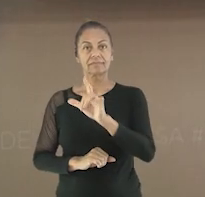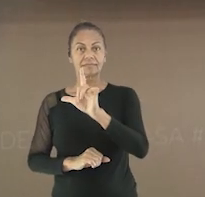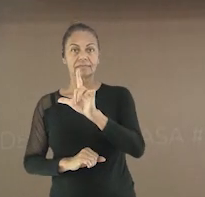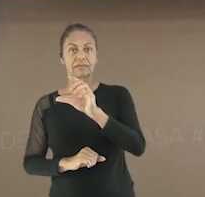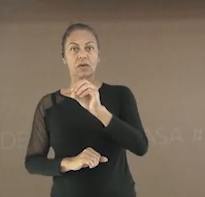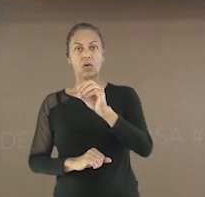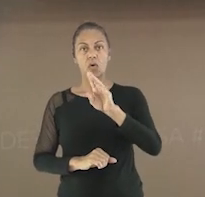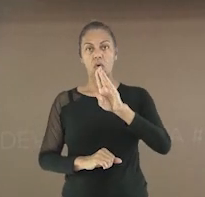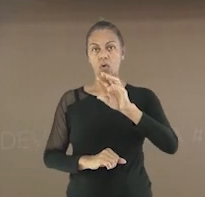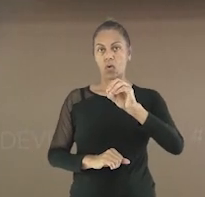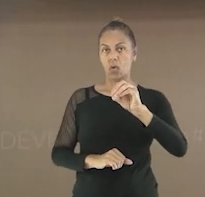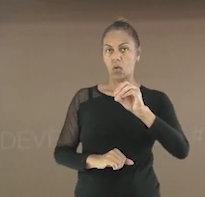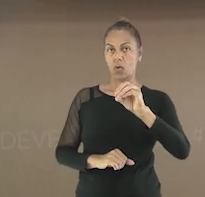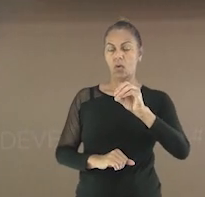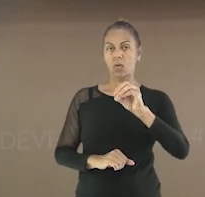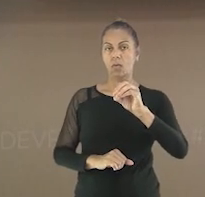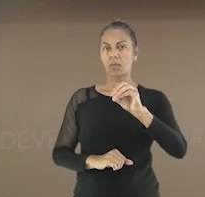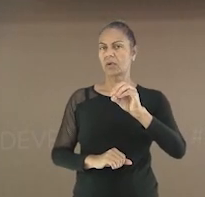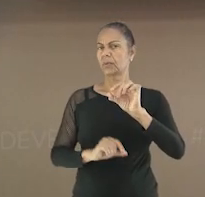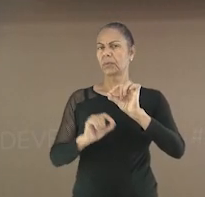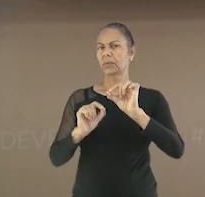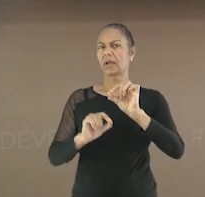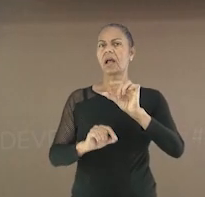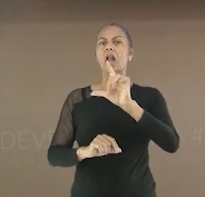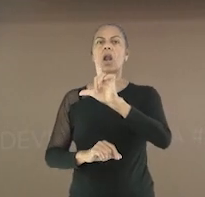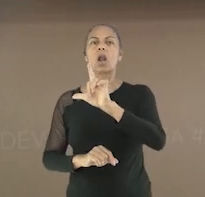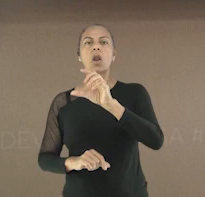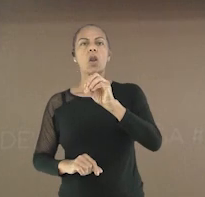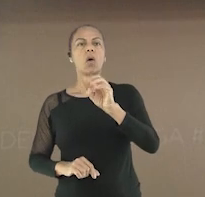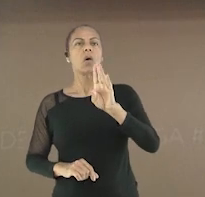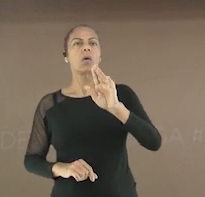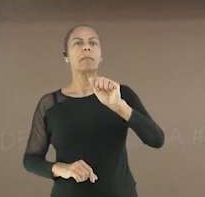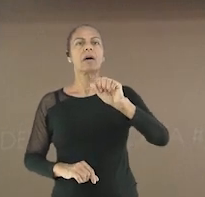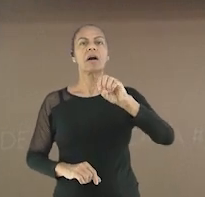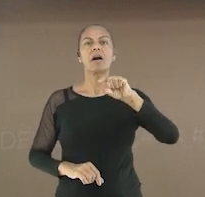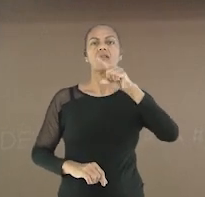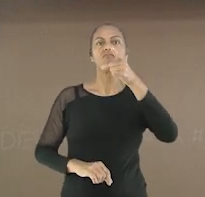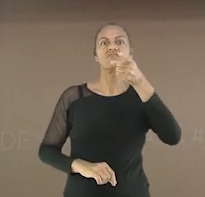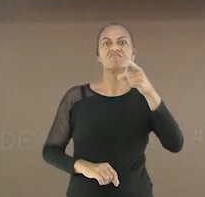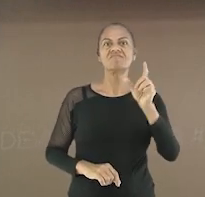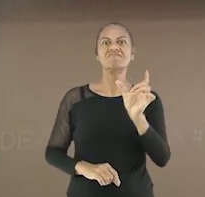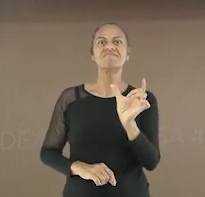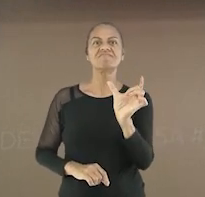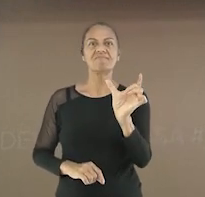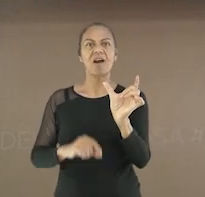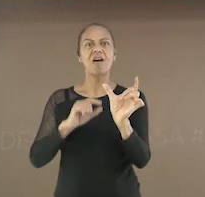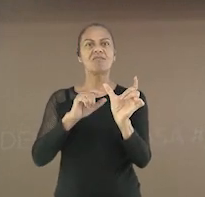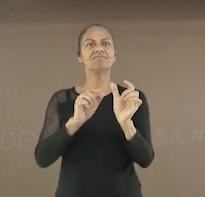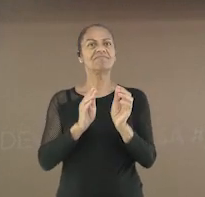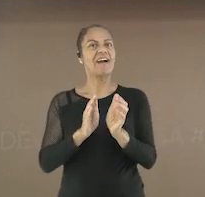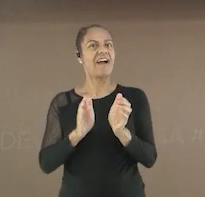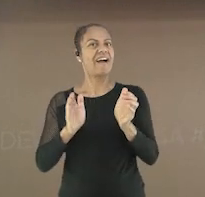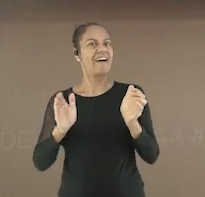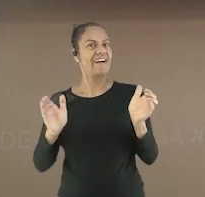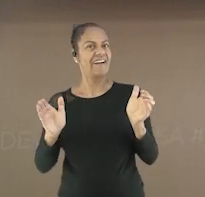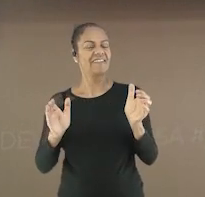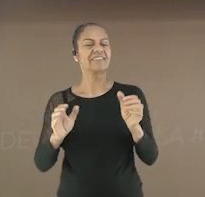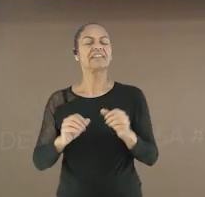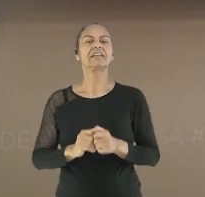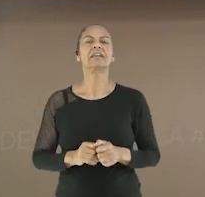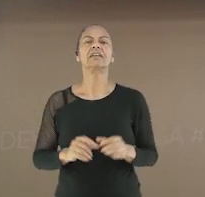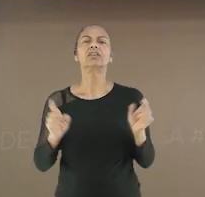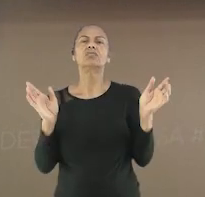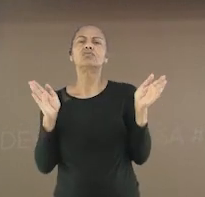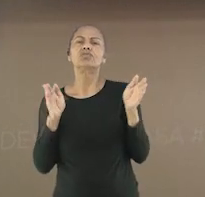O aumentativo de lobo é lobão. E o diminutivo, você sabe? O diminutivo, nós vimos na